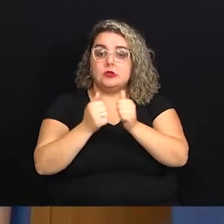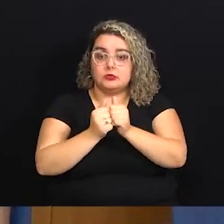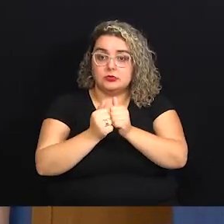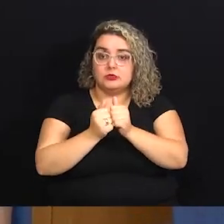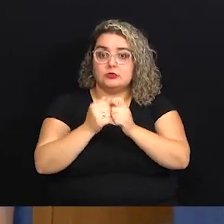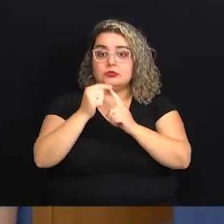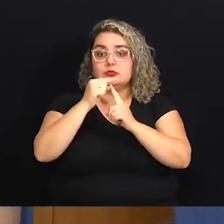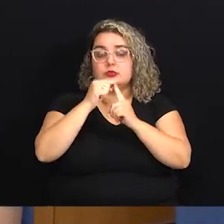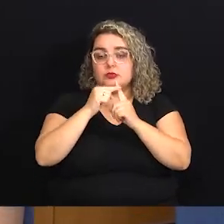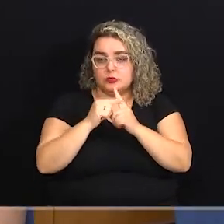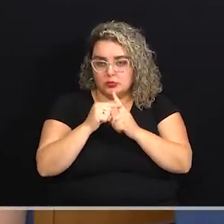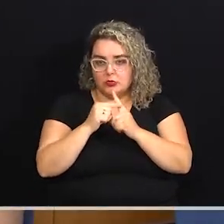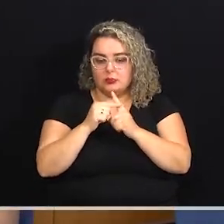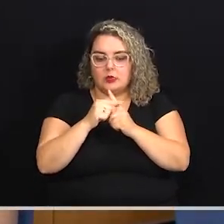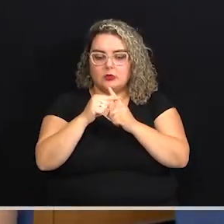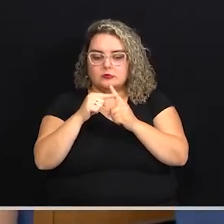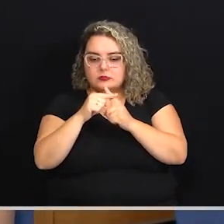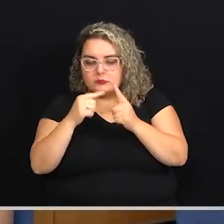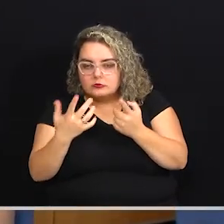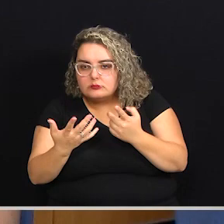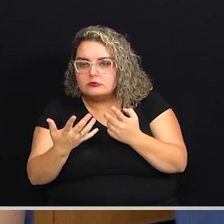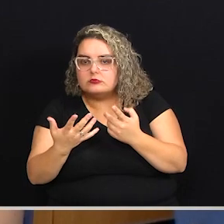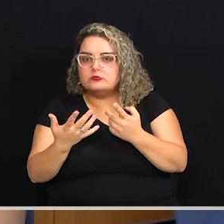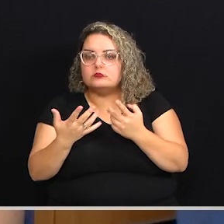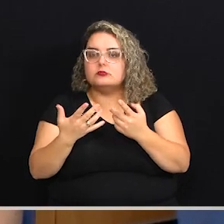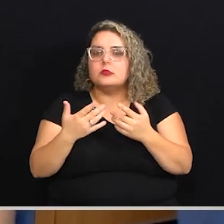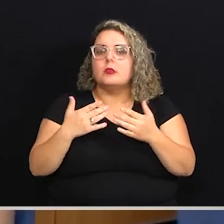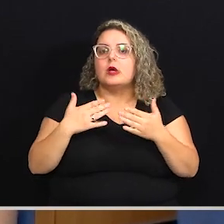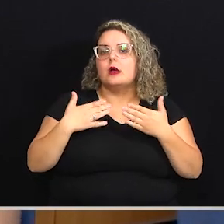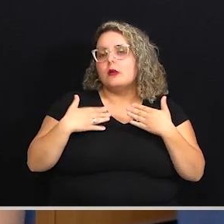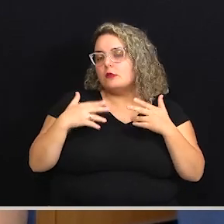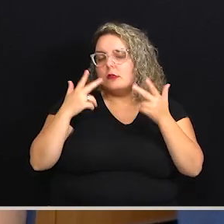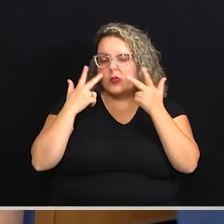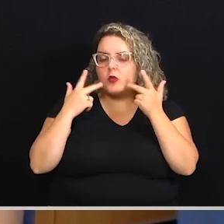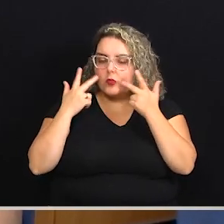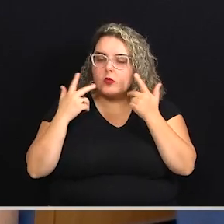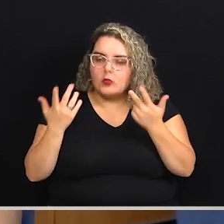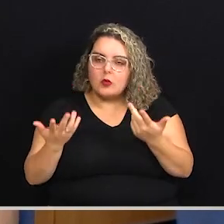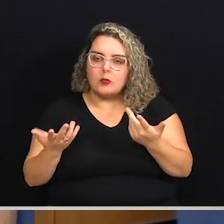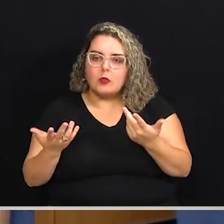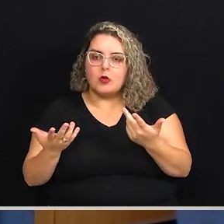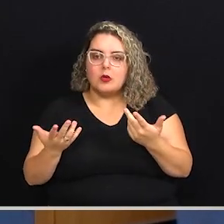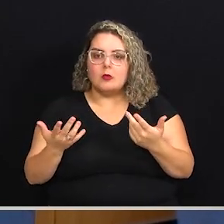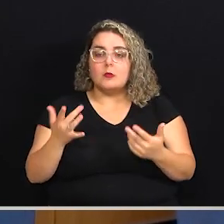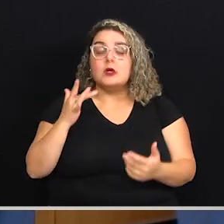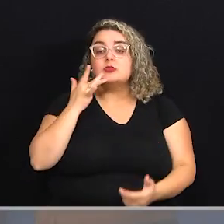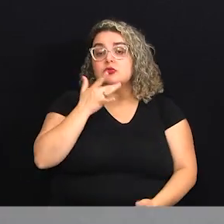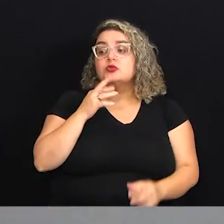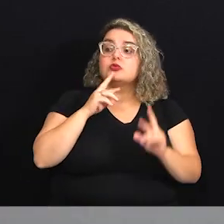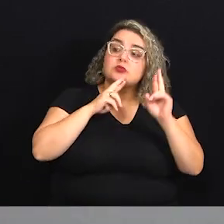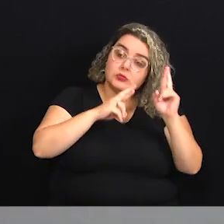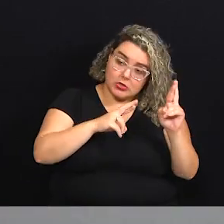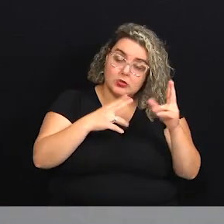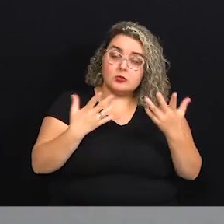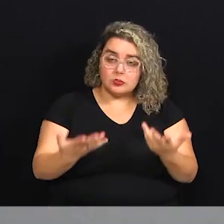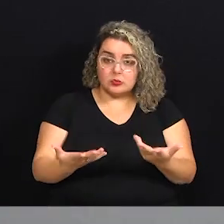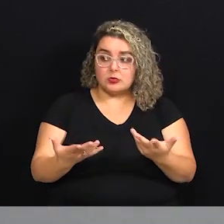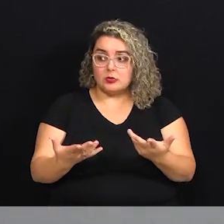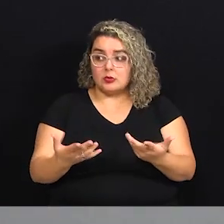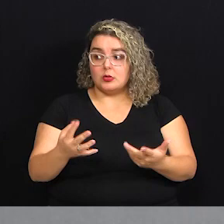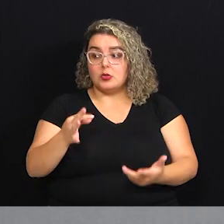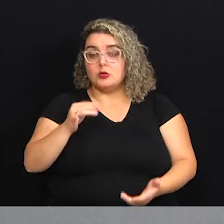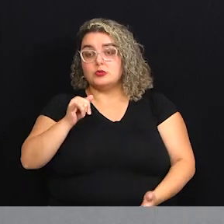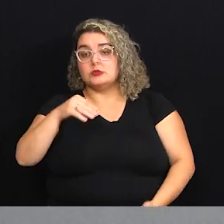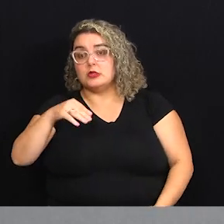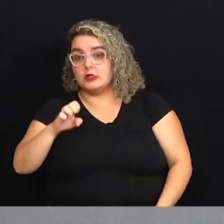ajusta a temperatura do ar-condicionado para uma temperatura mais tranquila, uma temperatura mais gostosa para dormir, e você